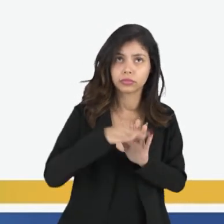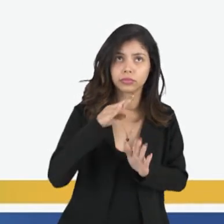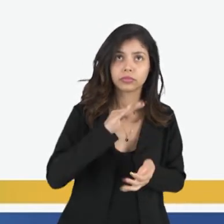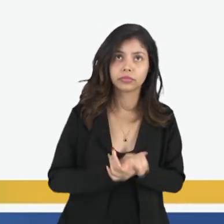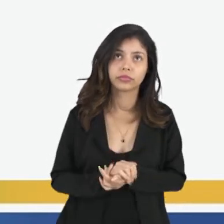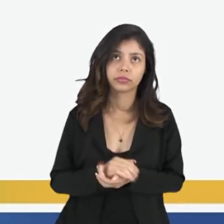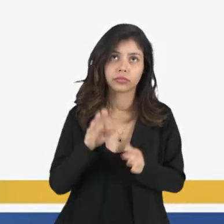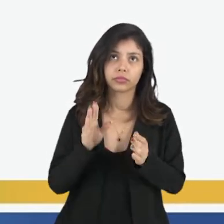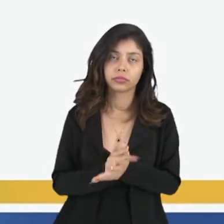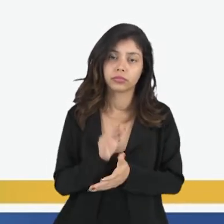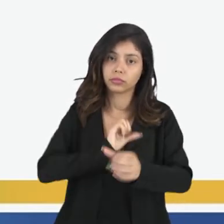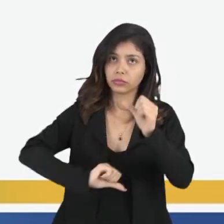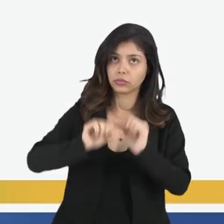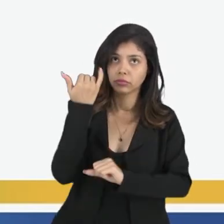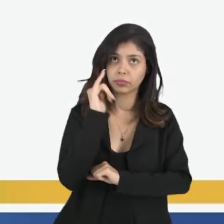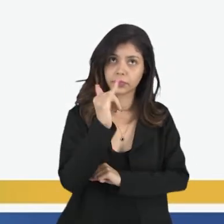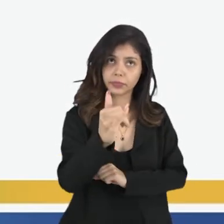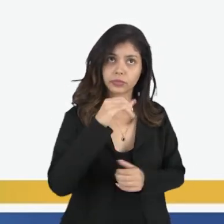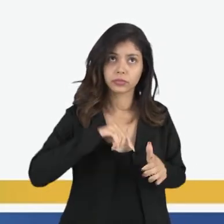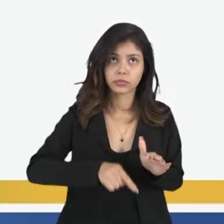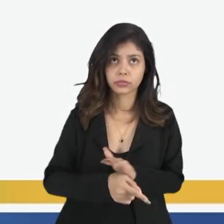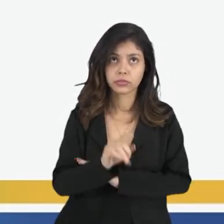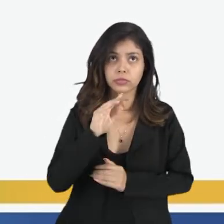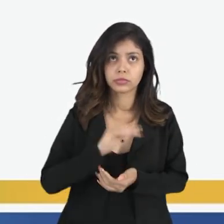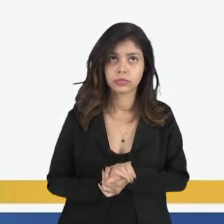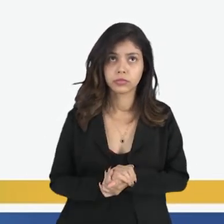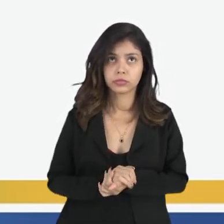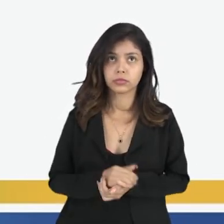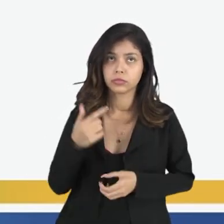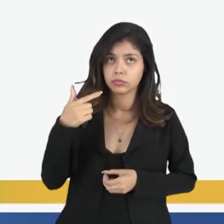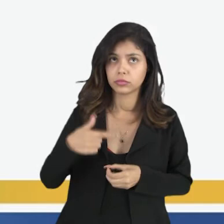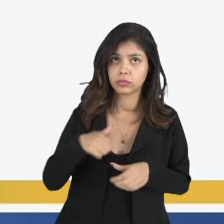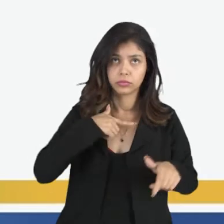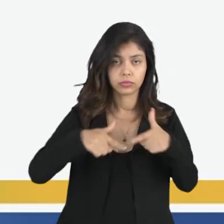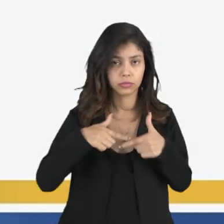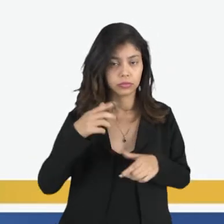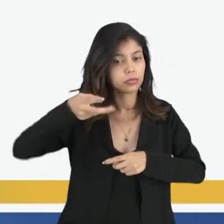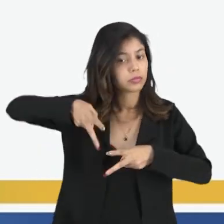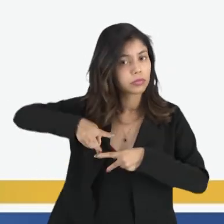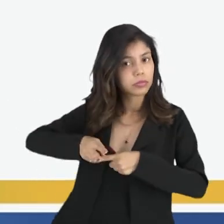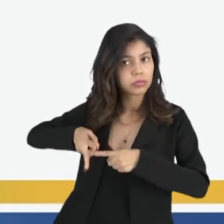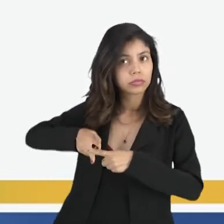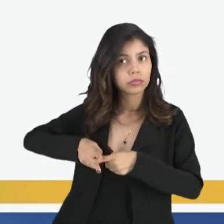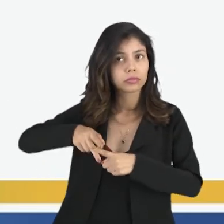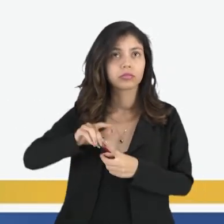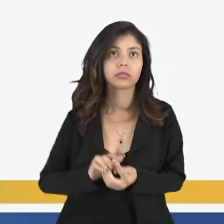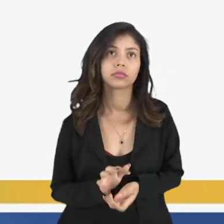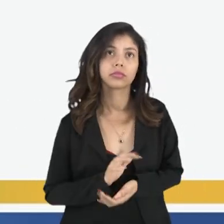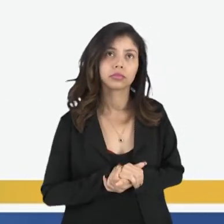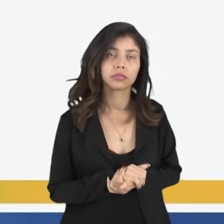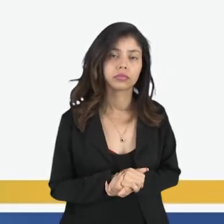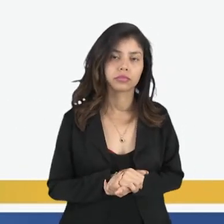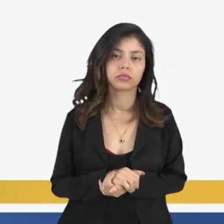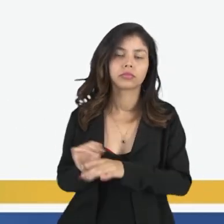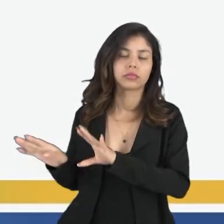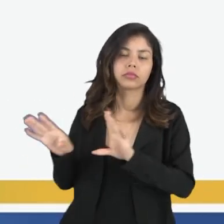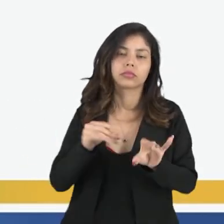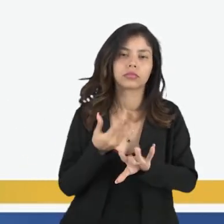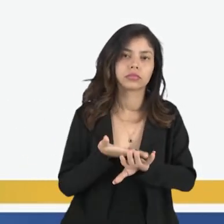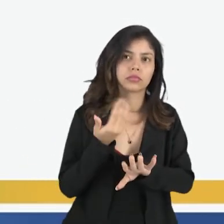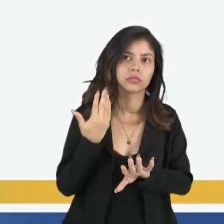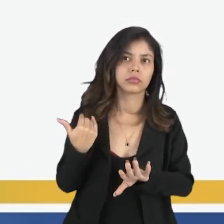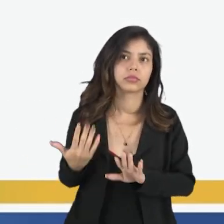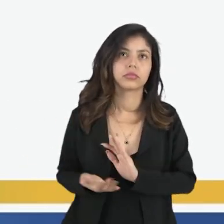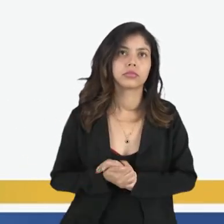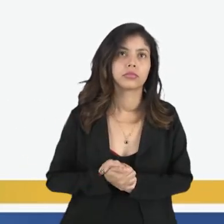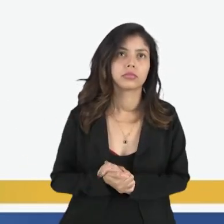os seus dispositivos que convertem a energia interna de combustível em trabalho mecânico, como nós trouxemos